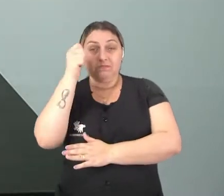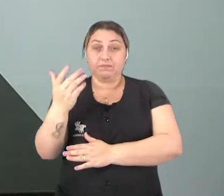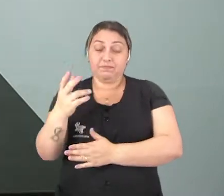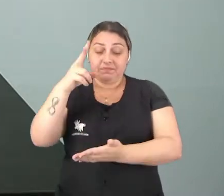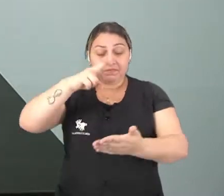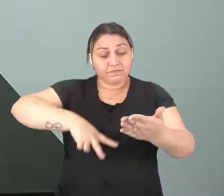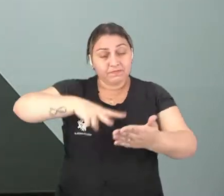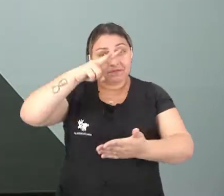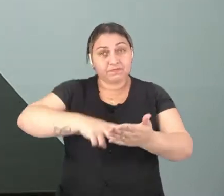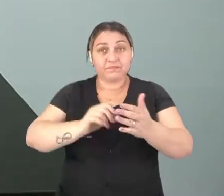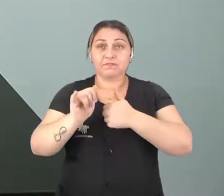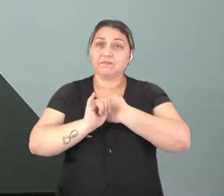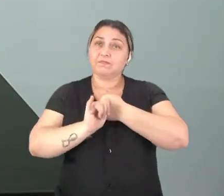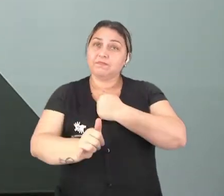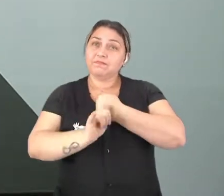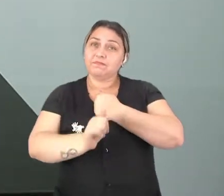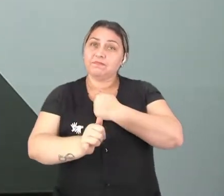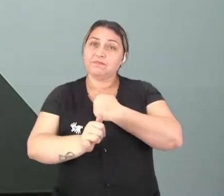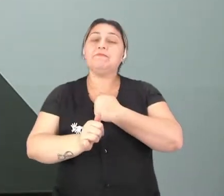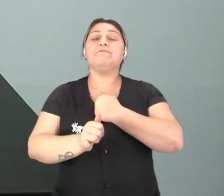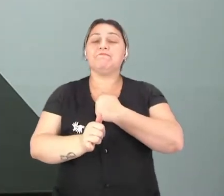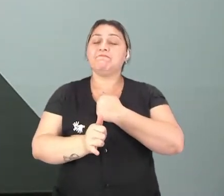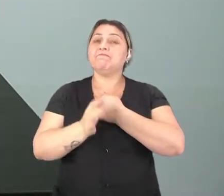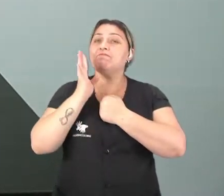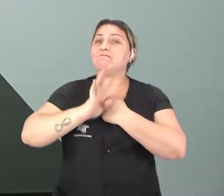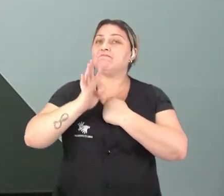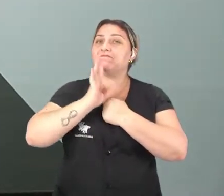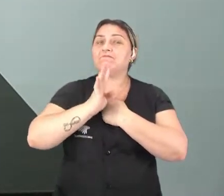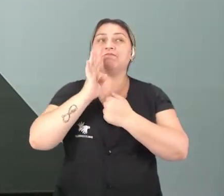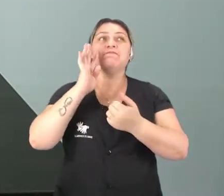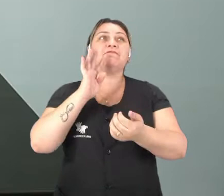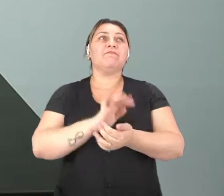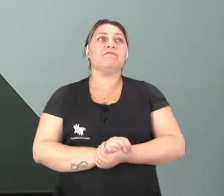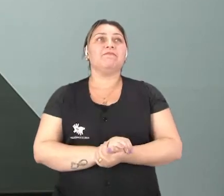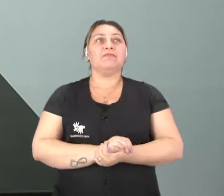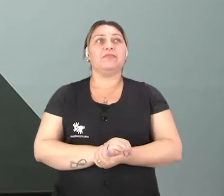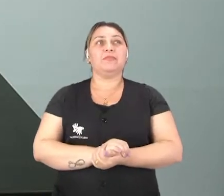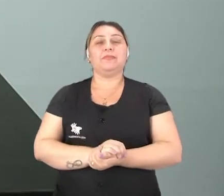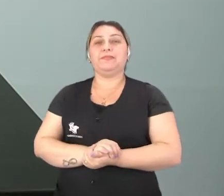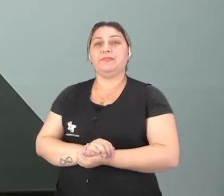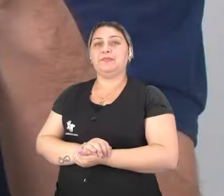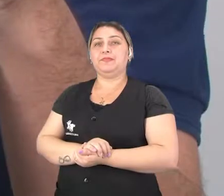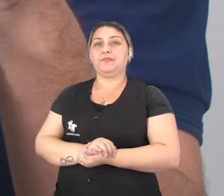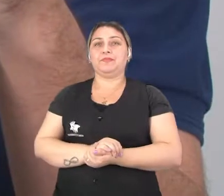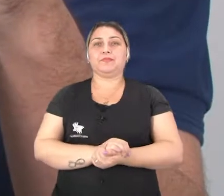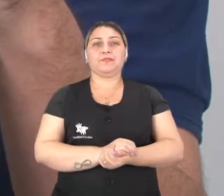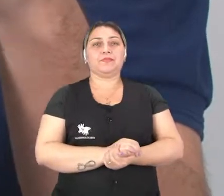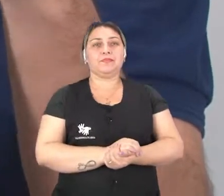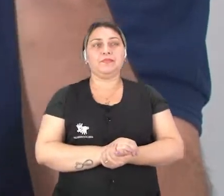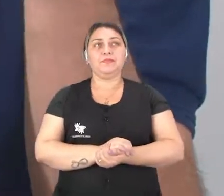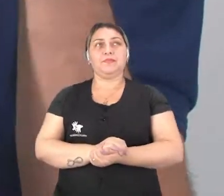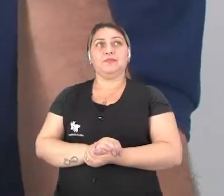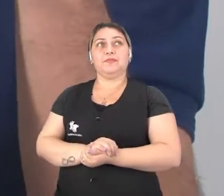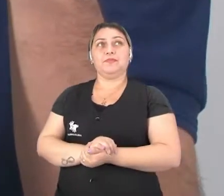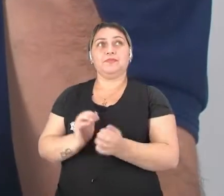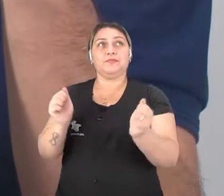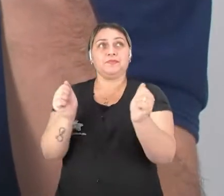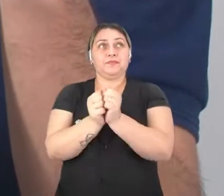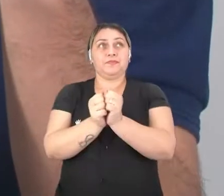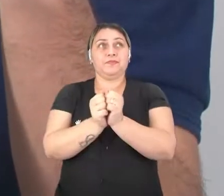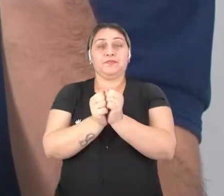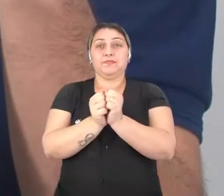vamos ler uma crônica? Vamos ler uma crônica bem interessante? Então vamos aqui. Acompanhe comigo a